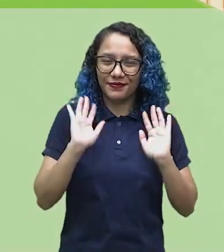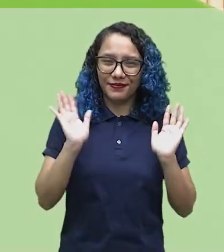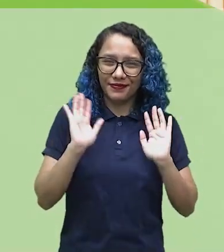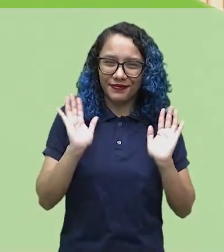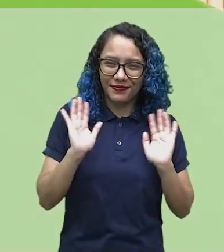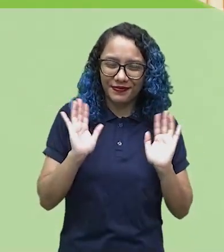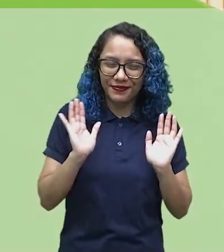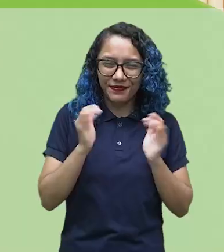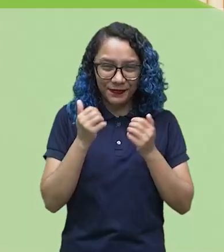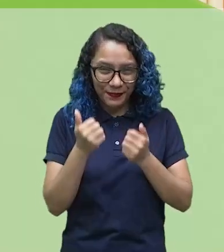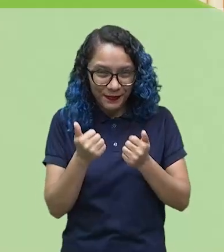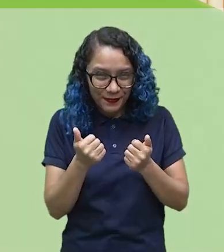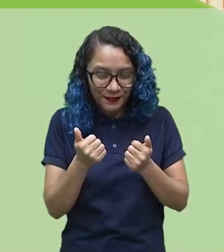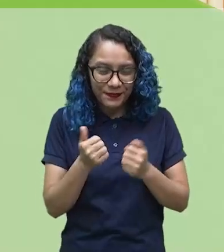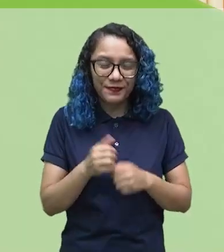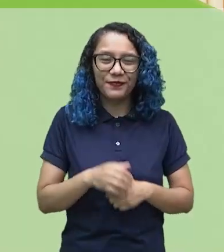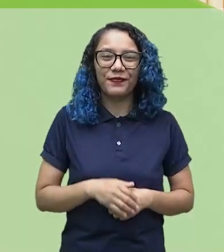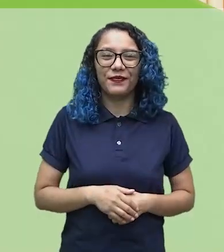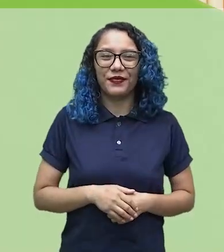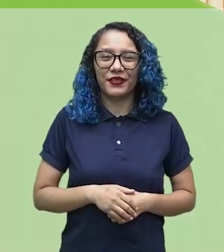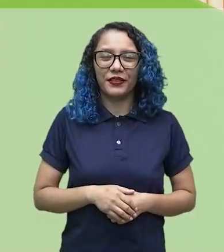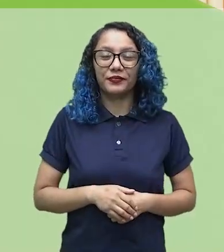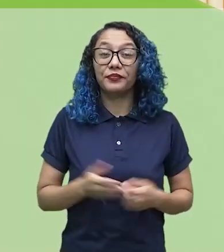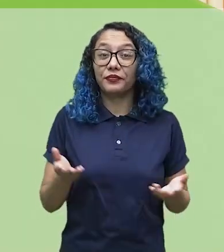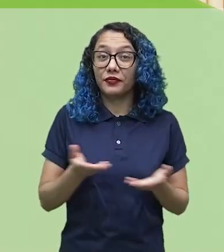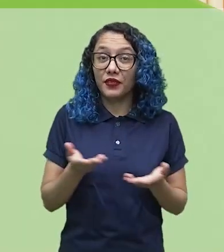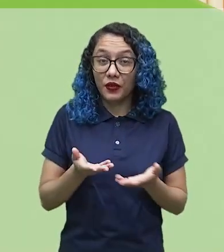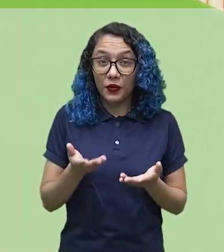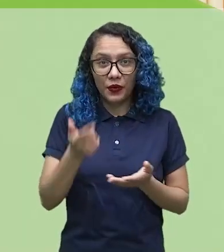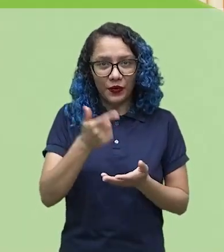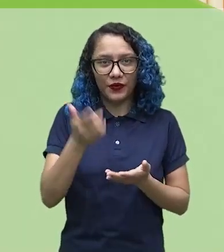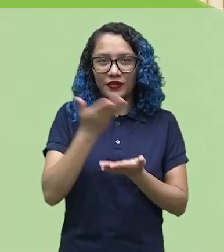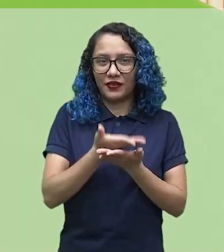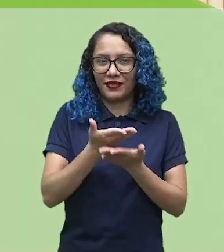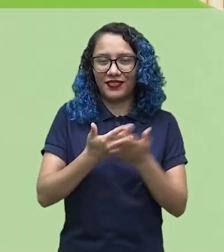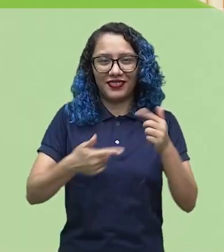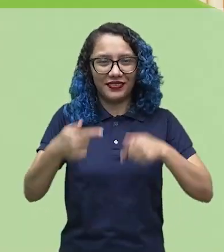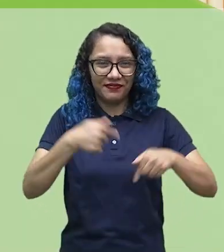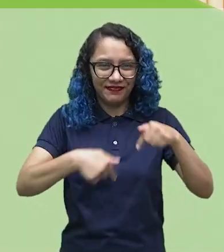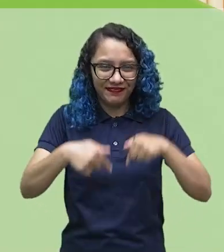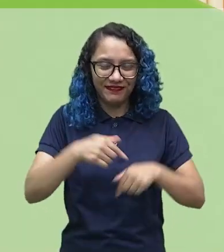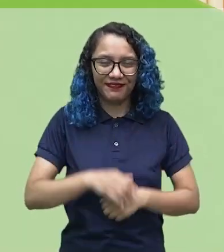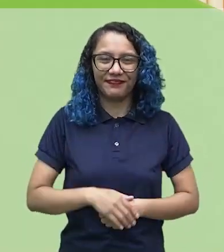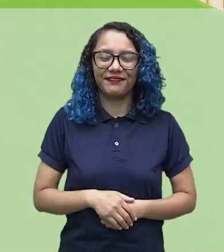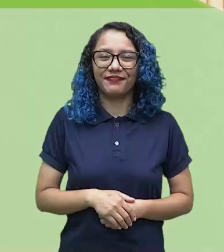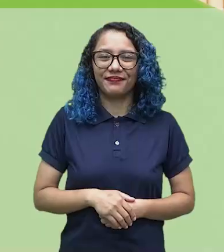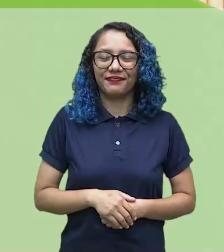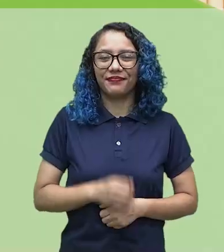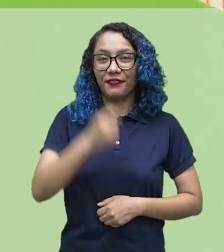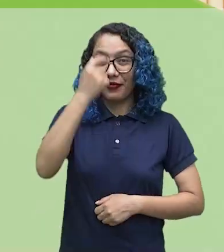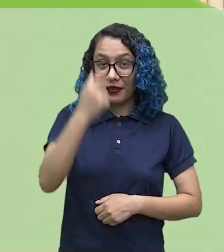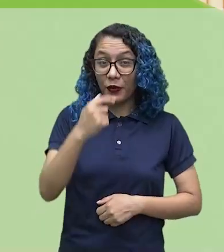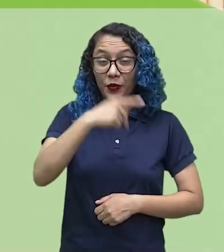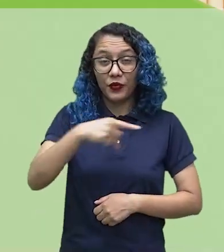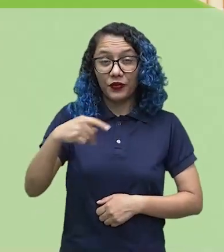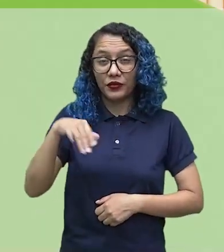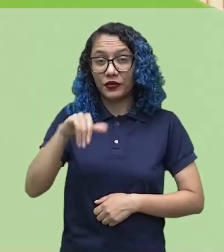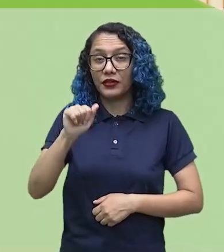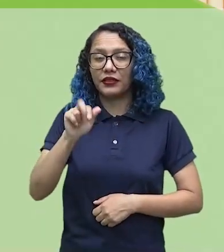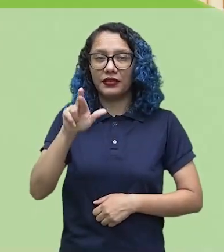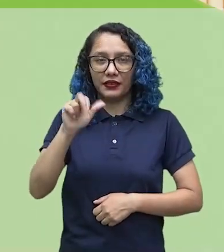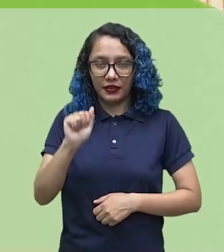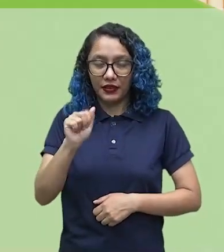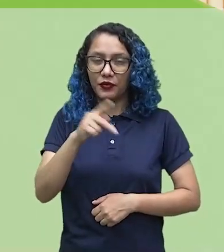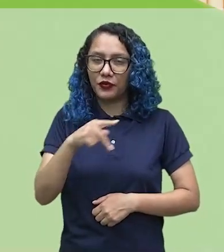Olá, queridos! Tudo bem com vocês? Vamos para mais uma aula de Química. Eu sou a professora Yara Graça,